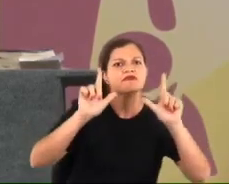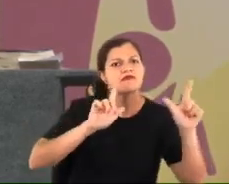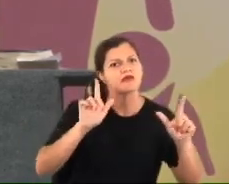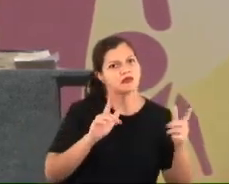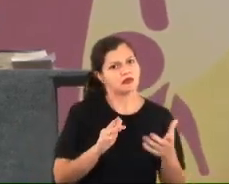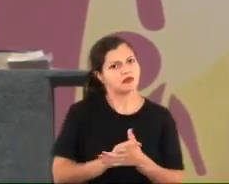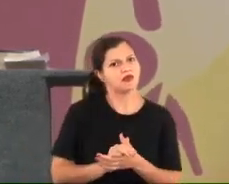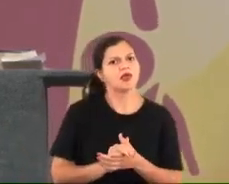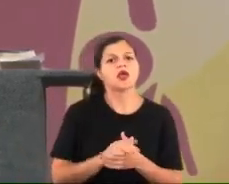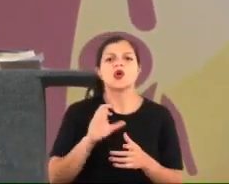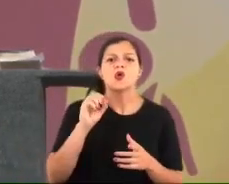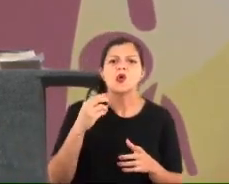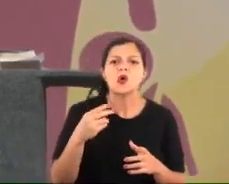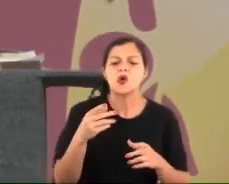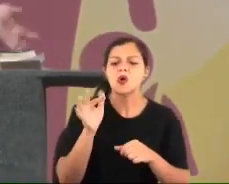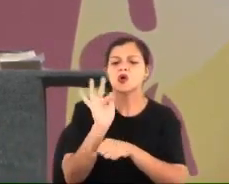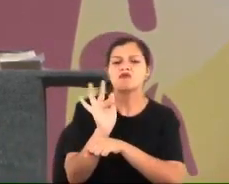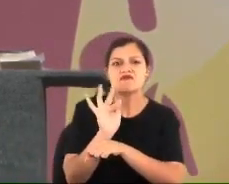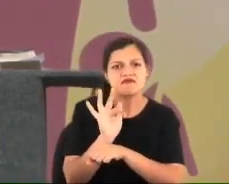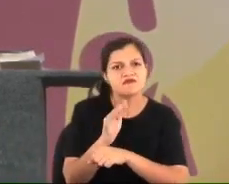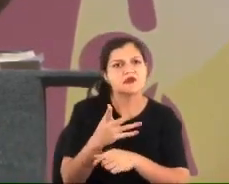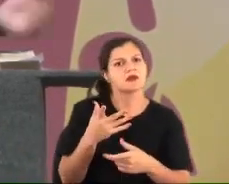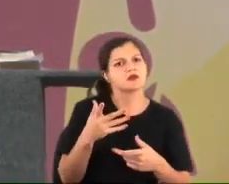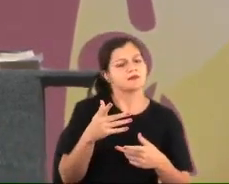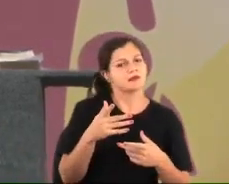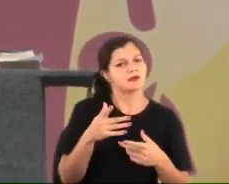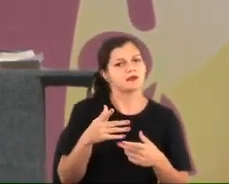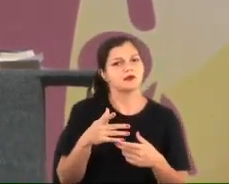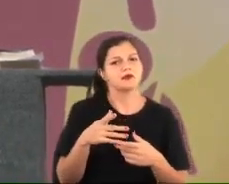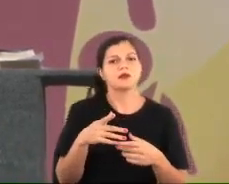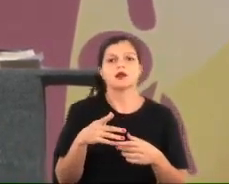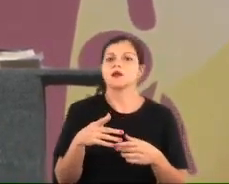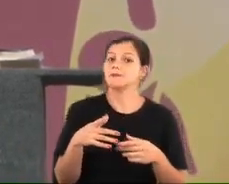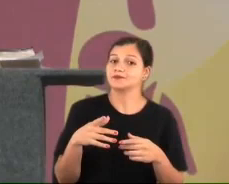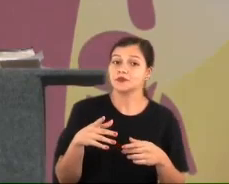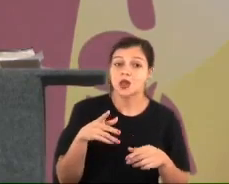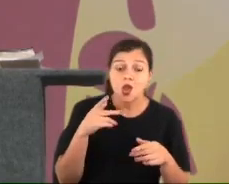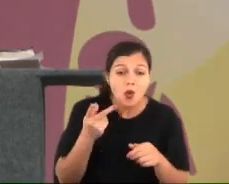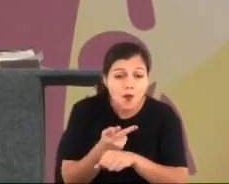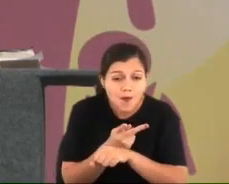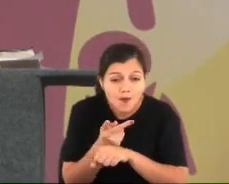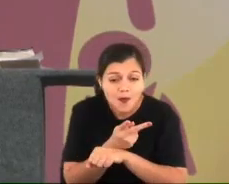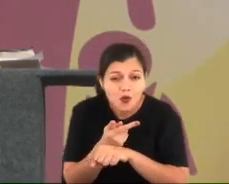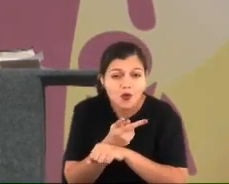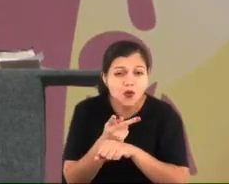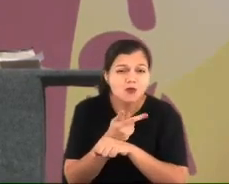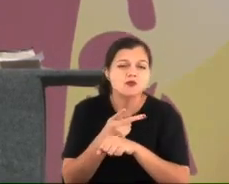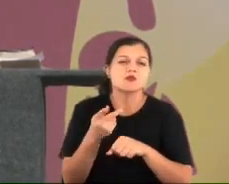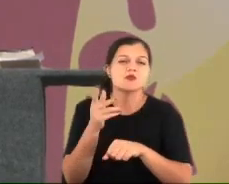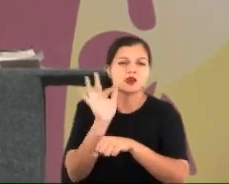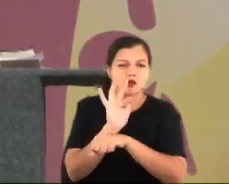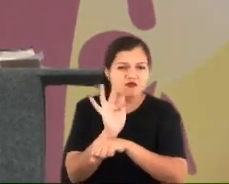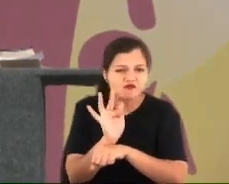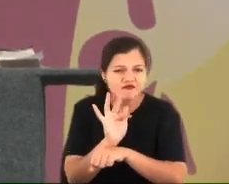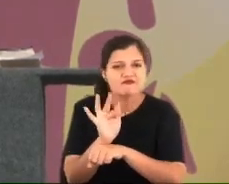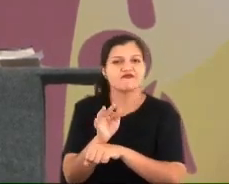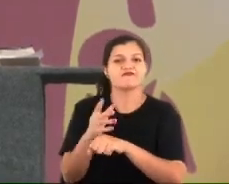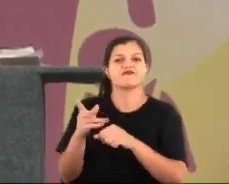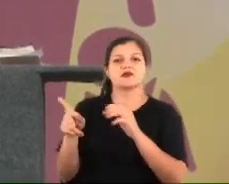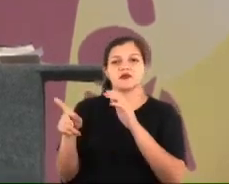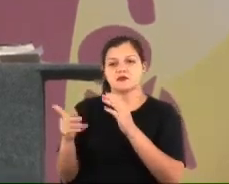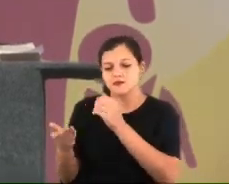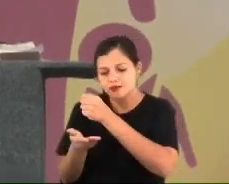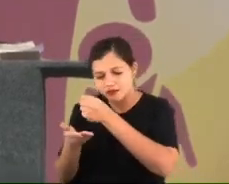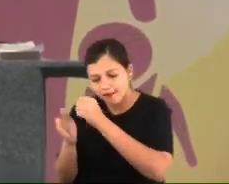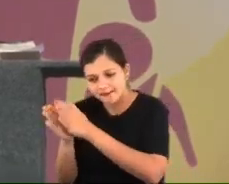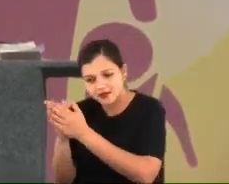não procura um filme bíblico, alguma coisa assim? Faça isso, porque o alimento está lá. E proteção.